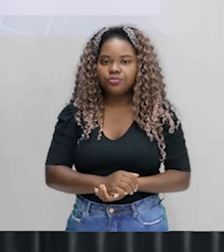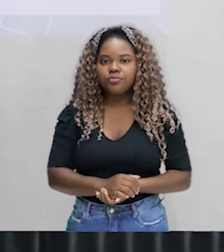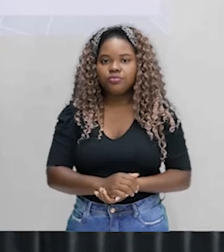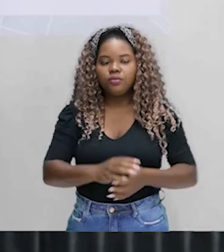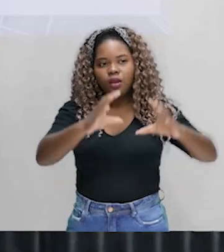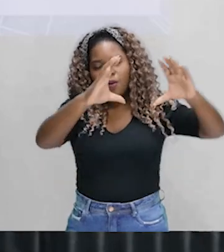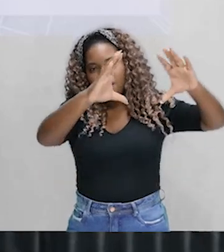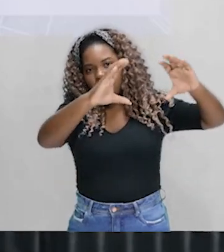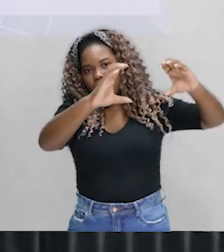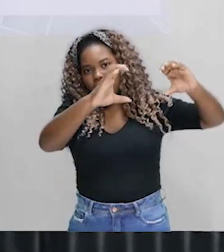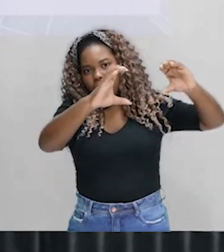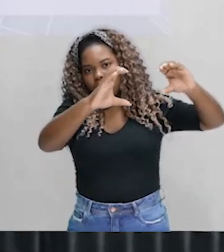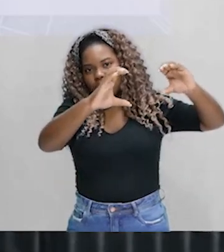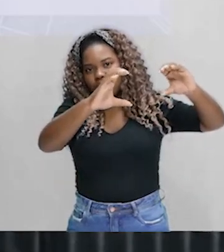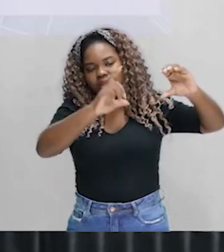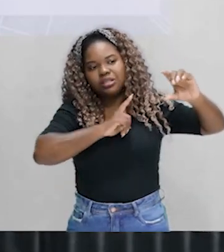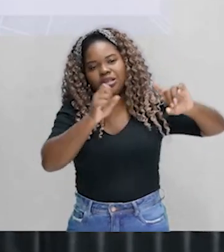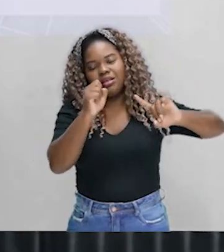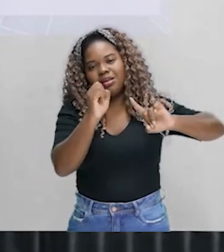uma nuvem, né? Um acúmulo de